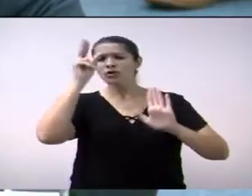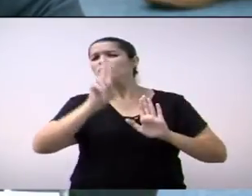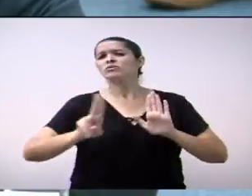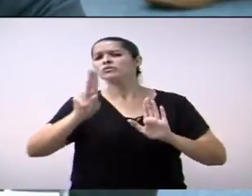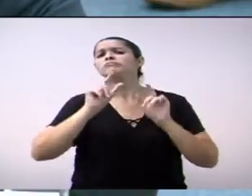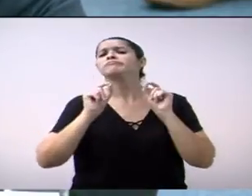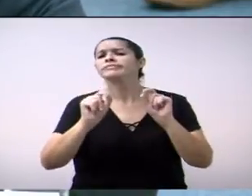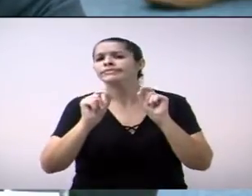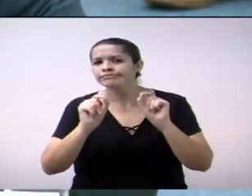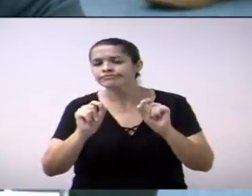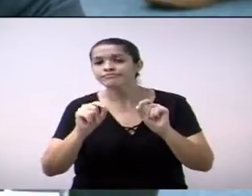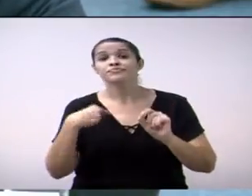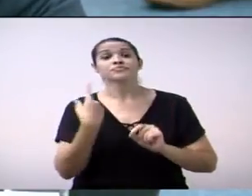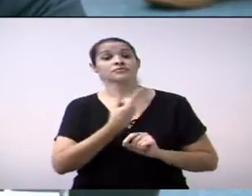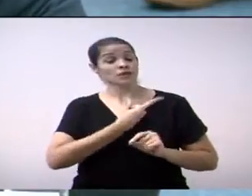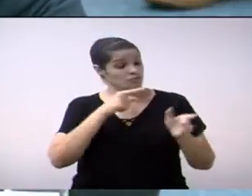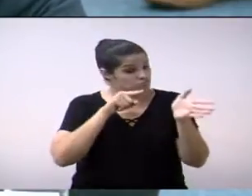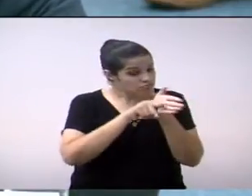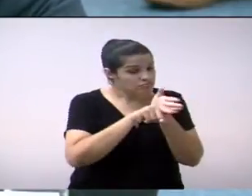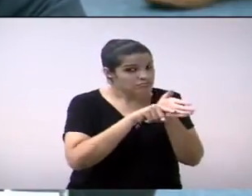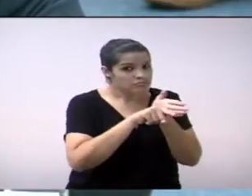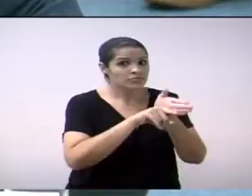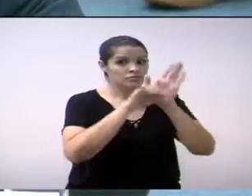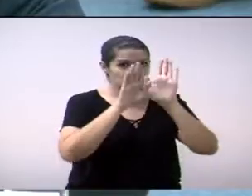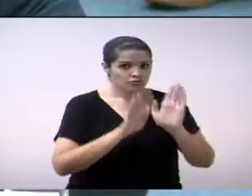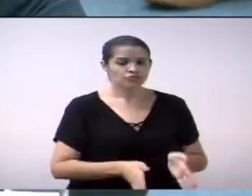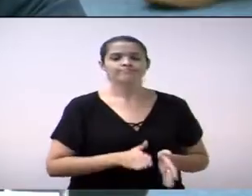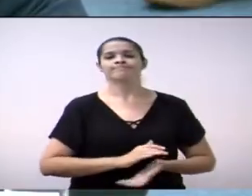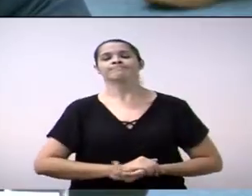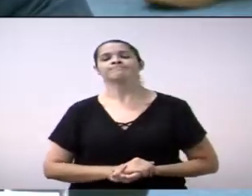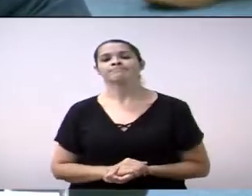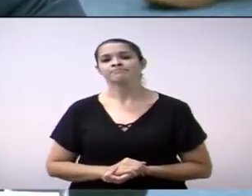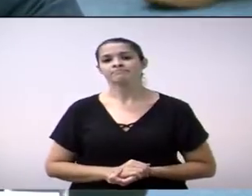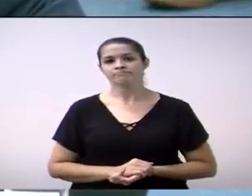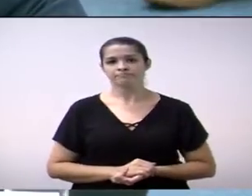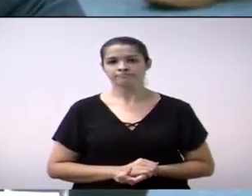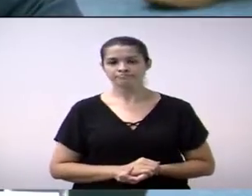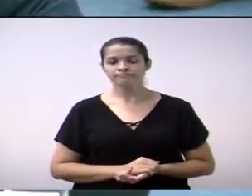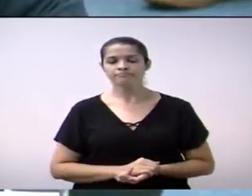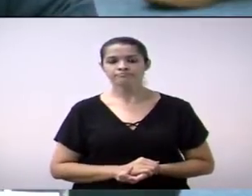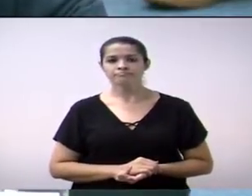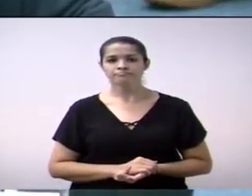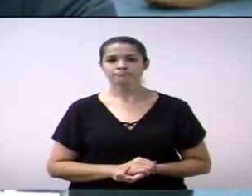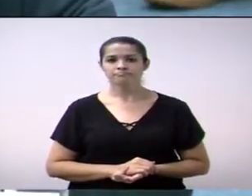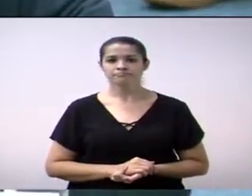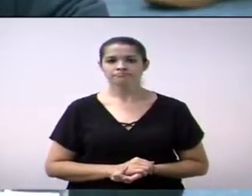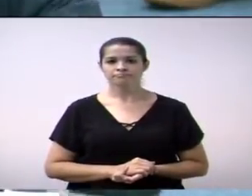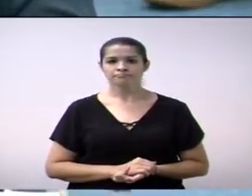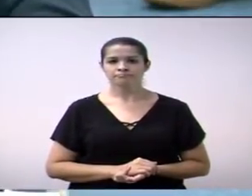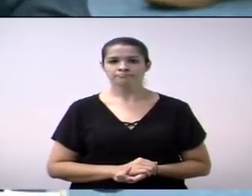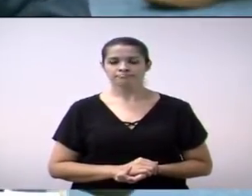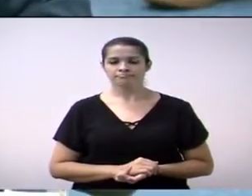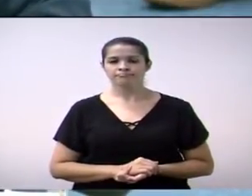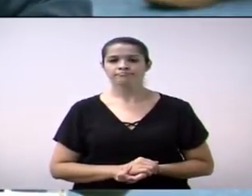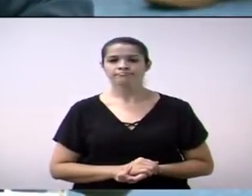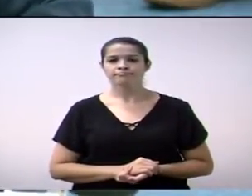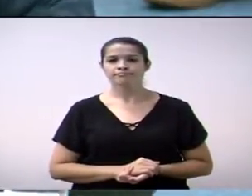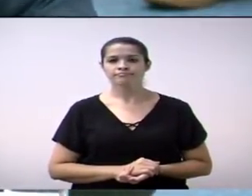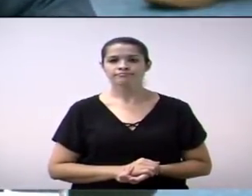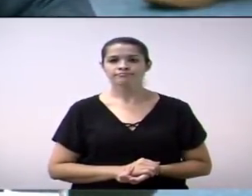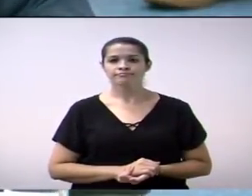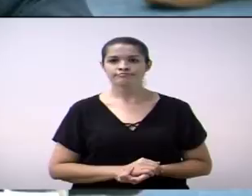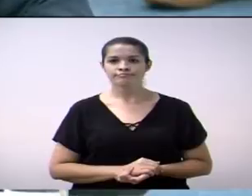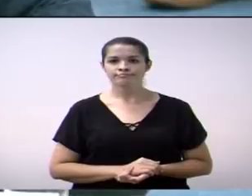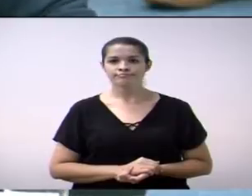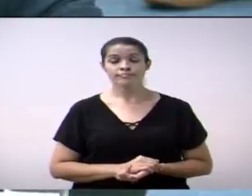envolvendo os investimentos milionários feitos pela Poliprev em fundos altamente suspeitos.